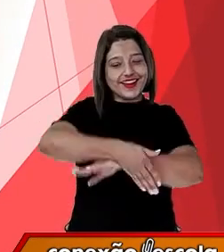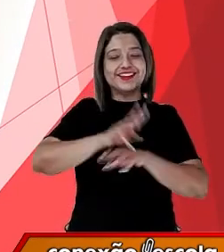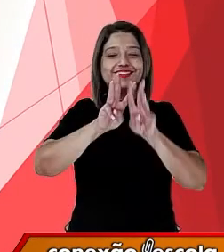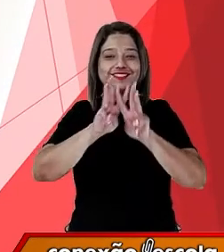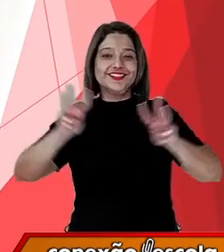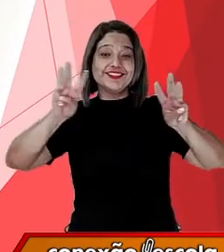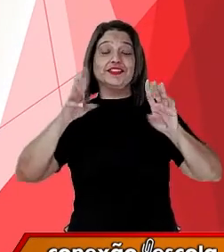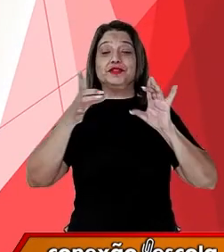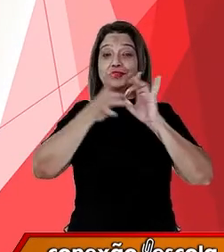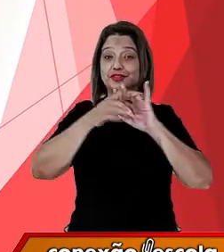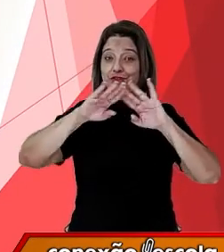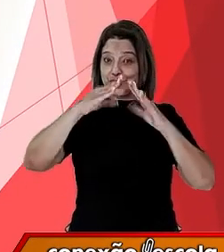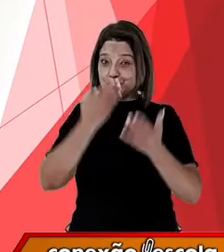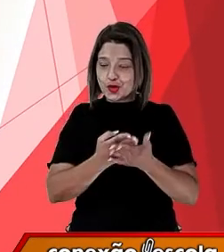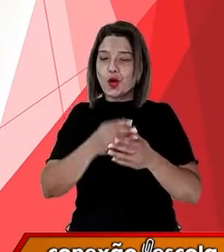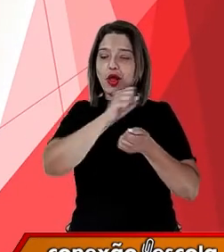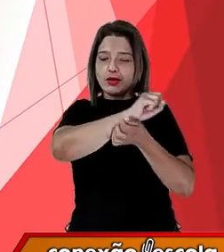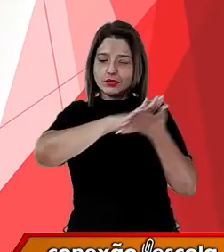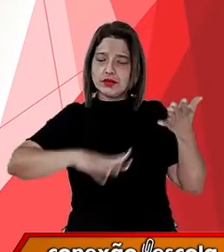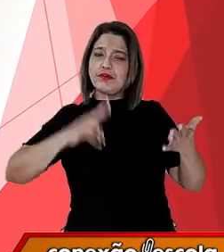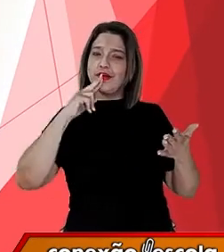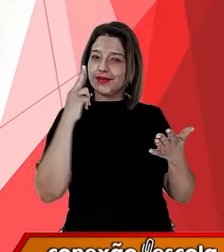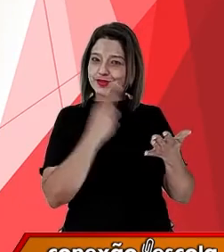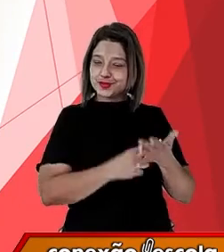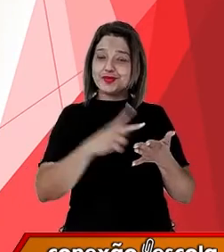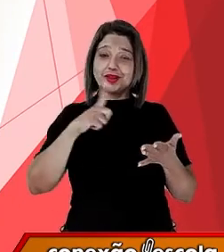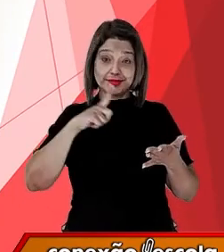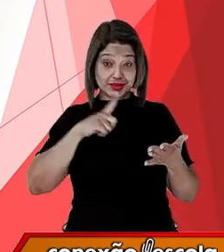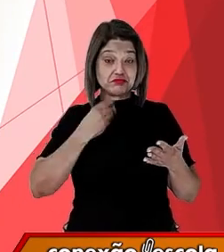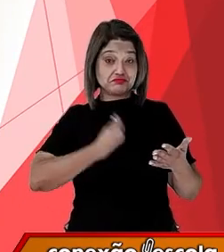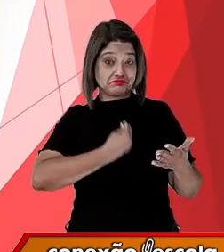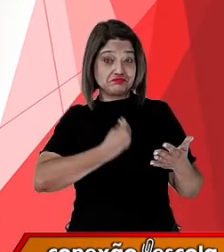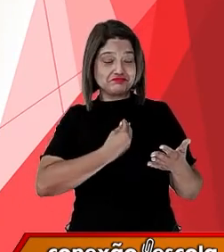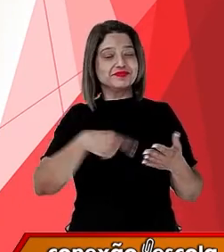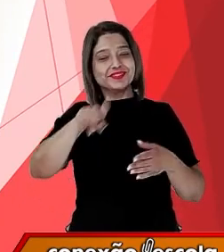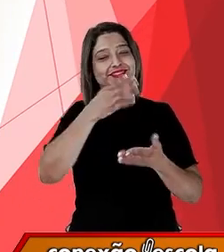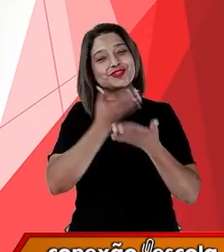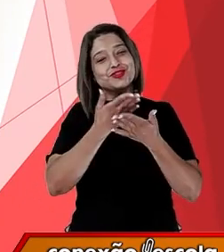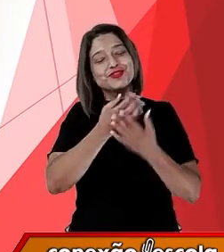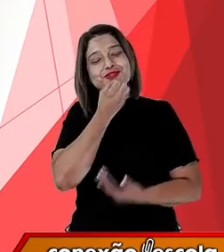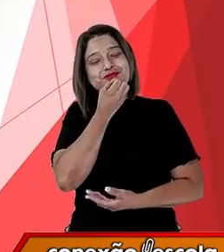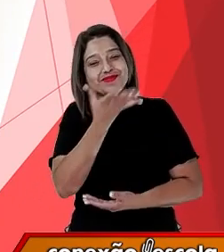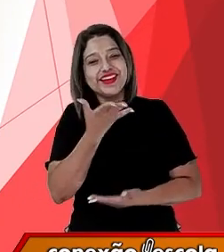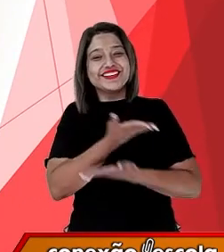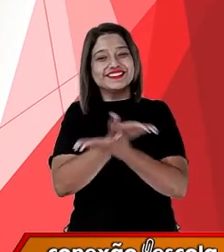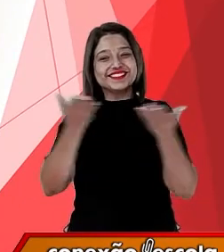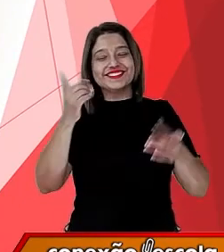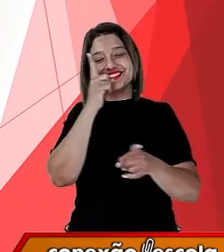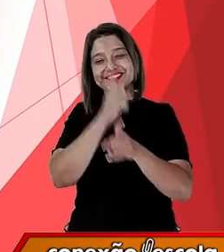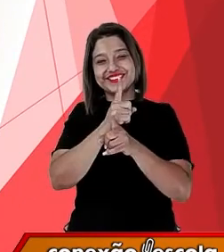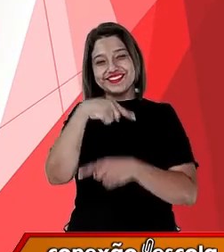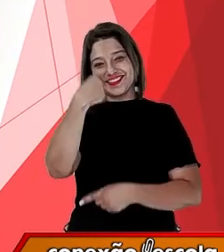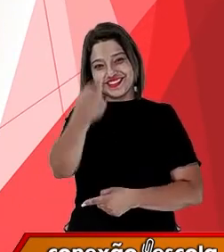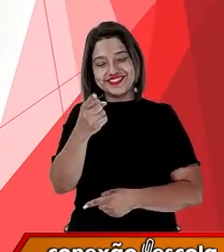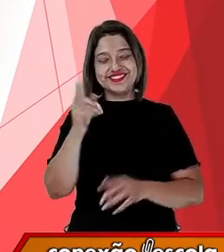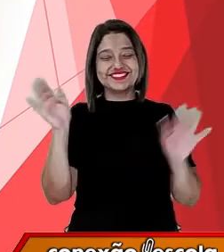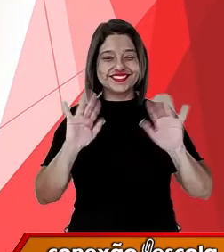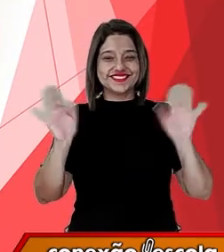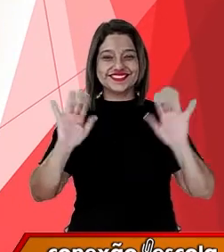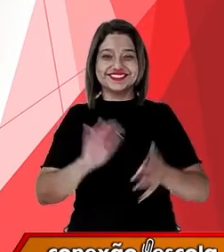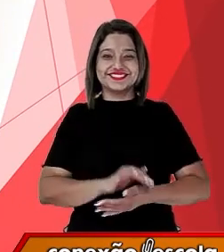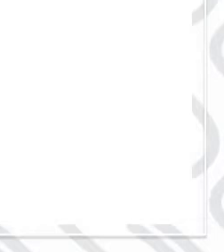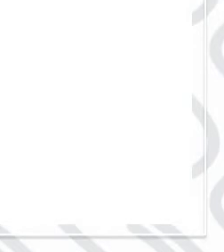façam as atividades propostas que estão lá e bons estudos para você e até a próxima. A gente se vê lá.